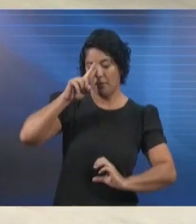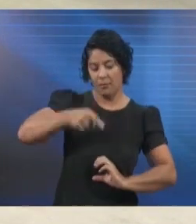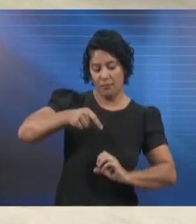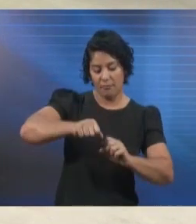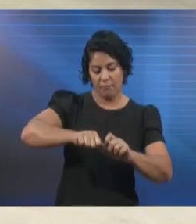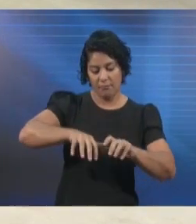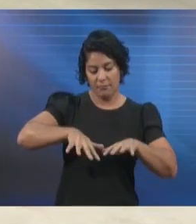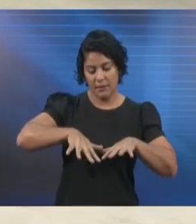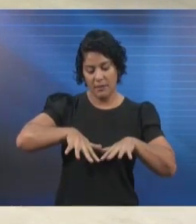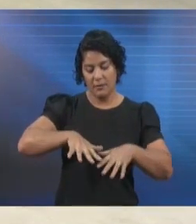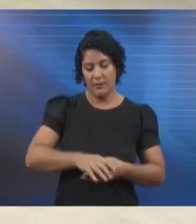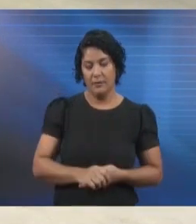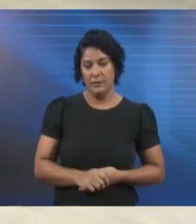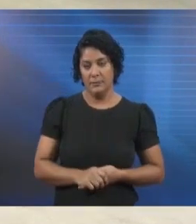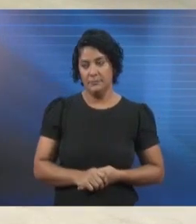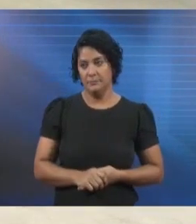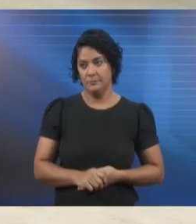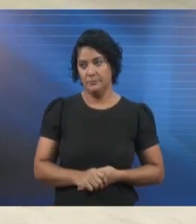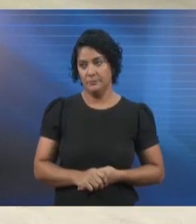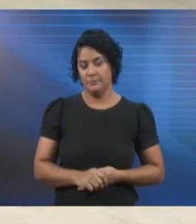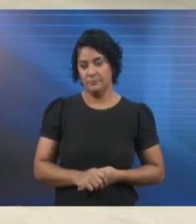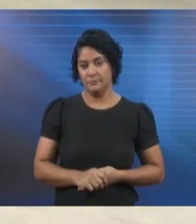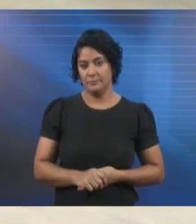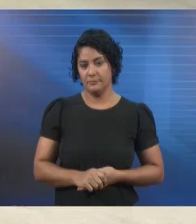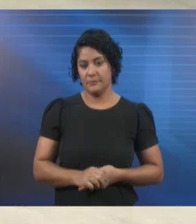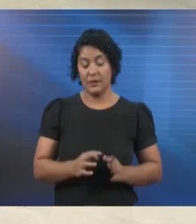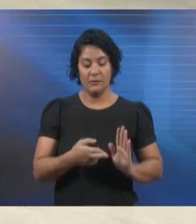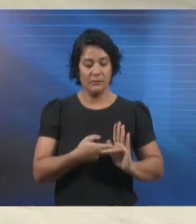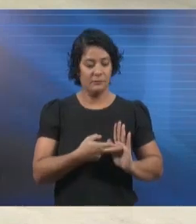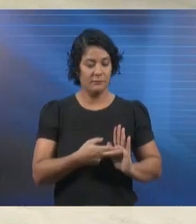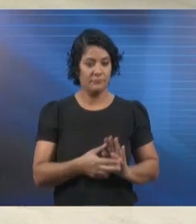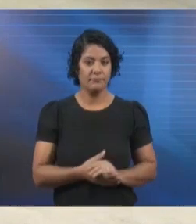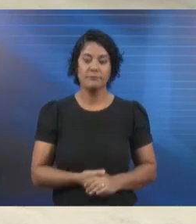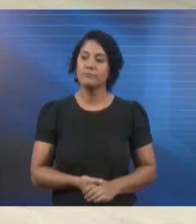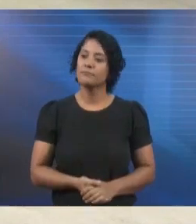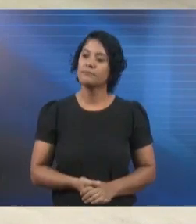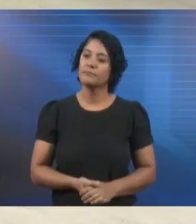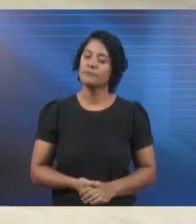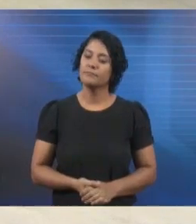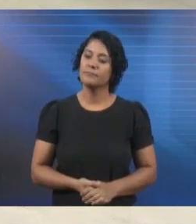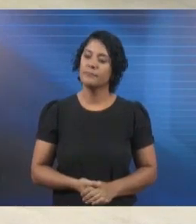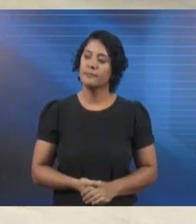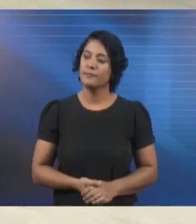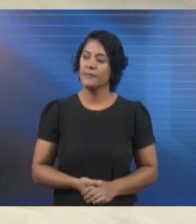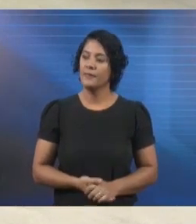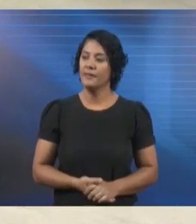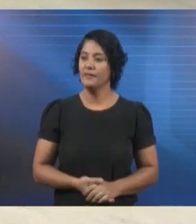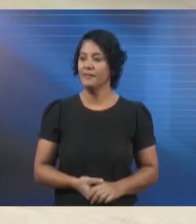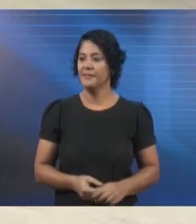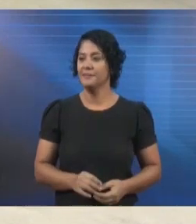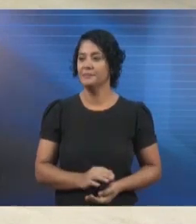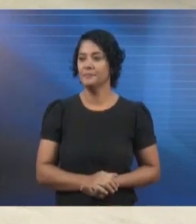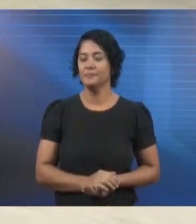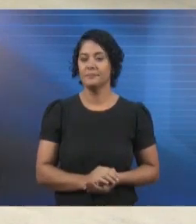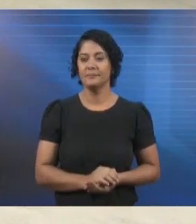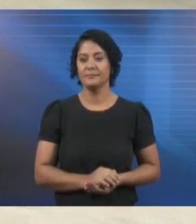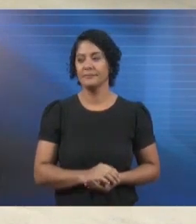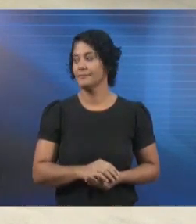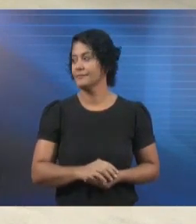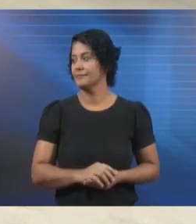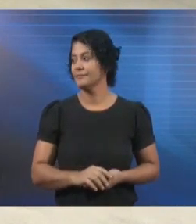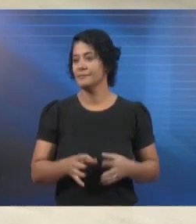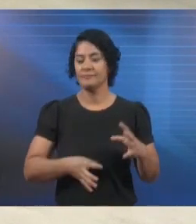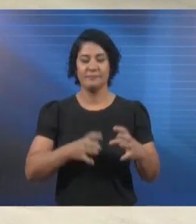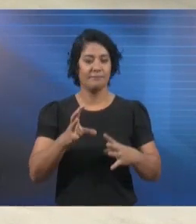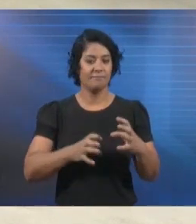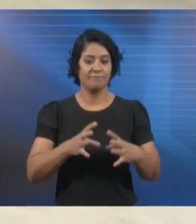plenário mas olha senhor presidente é o Regimento meu querido não po pois pois o Regimento diente que ol de orador não